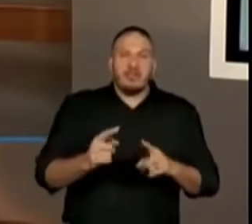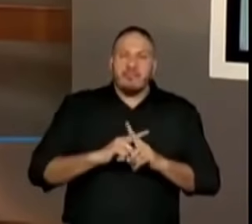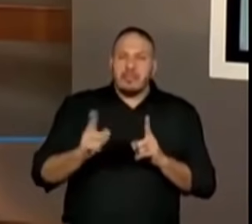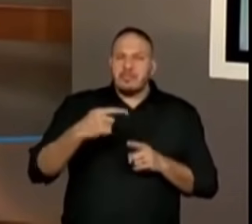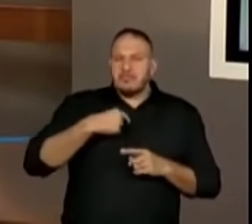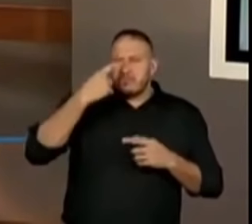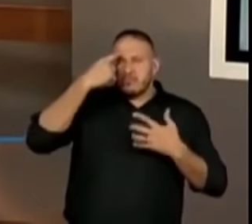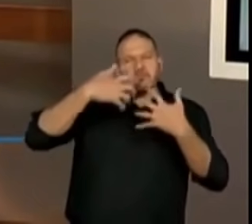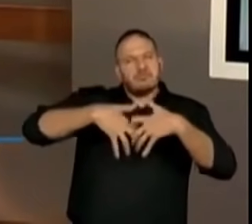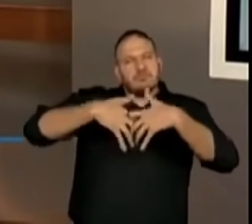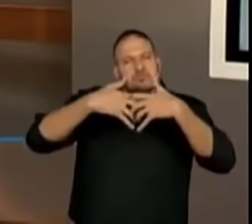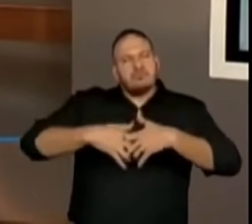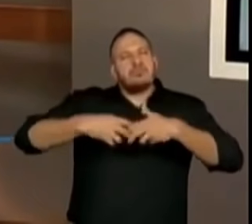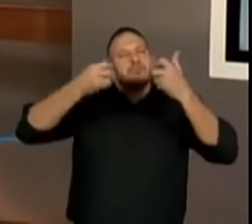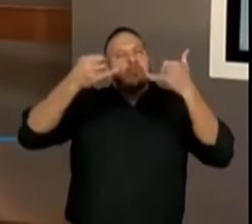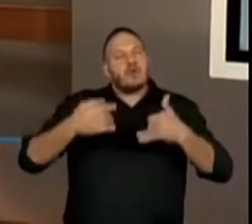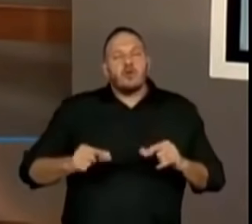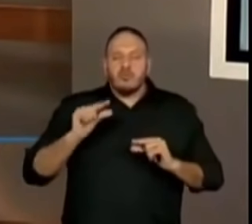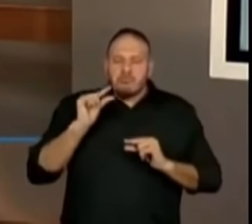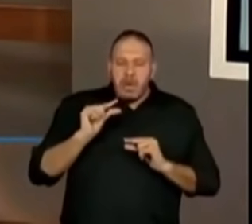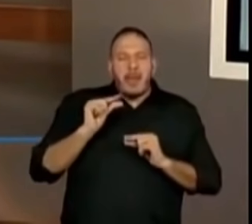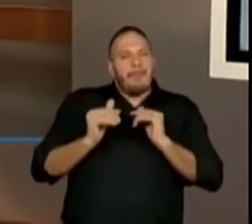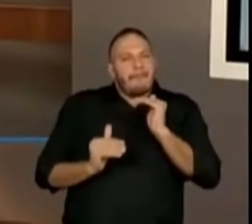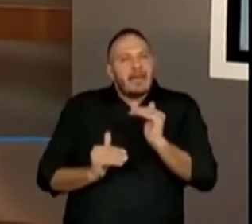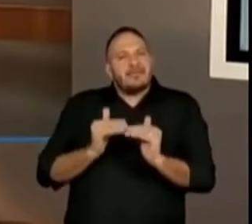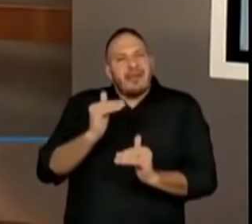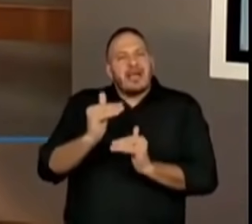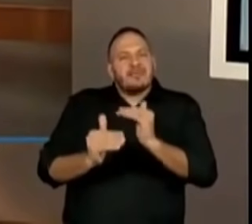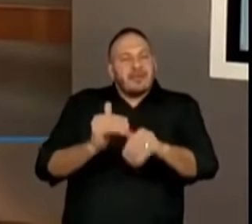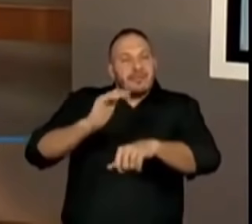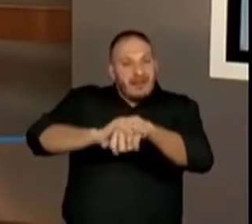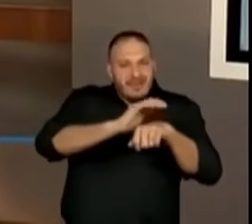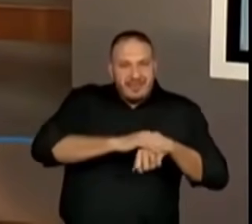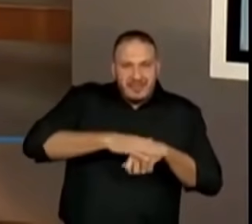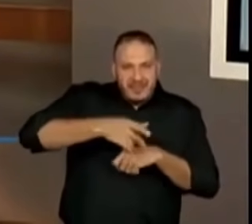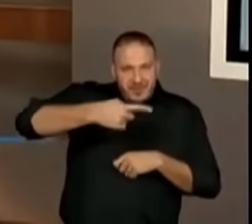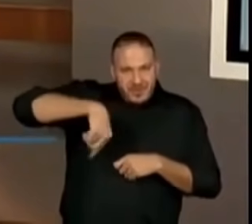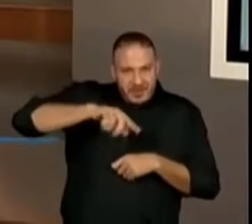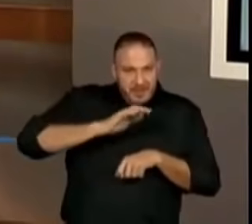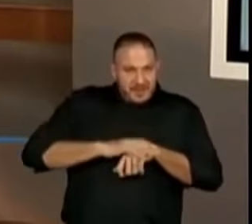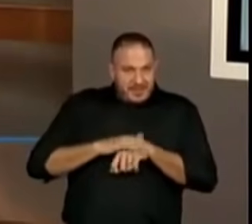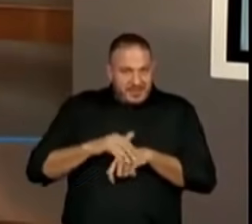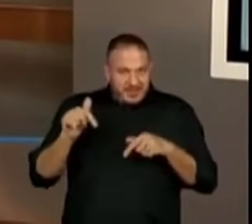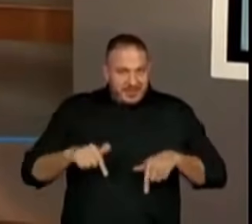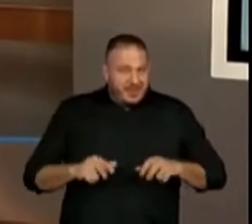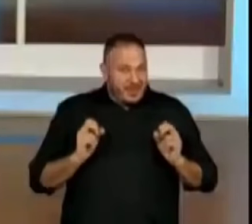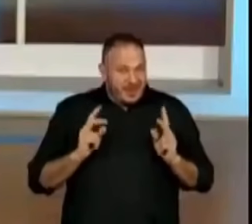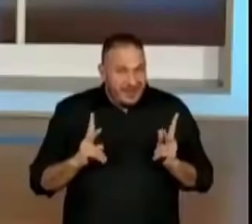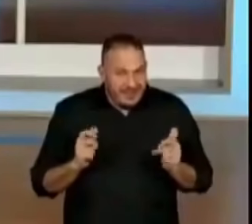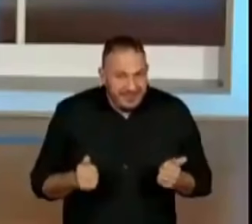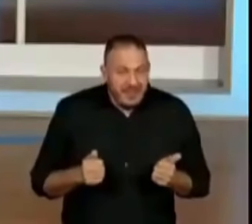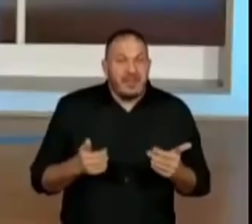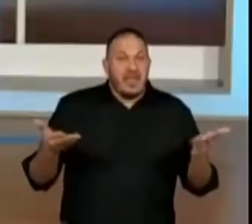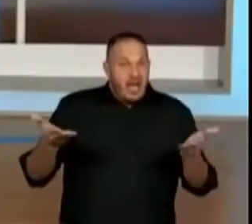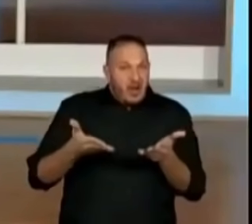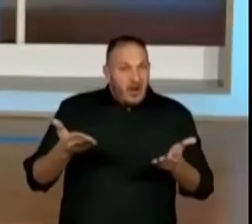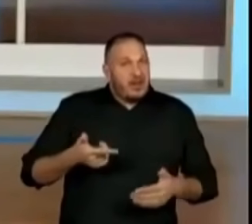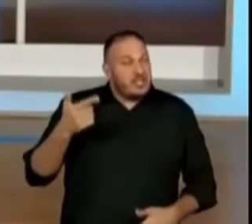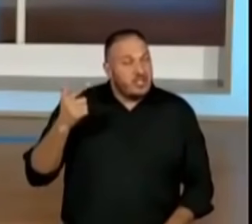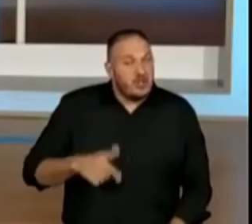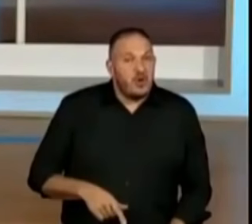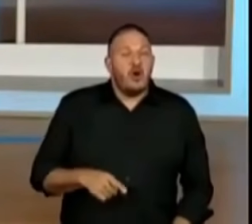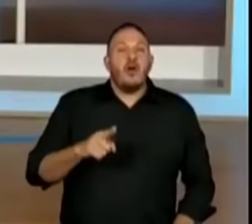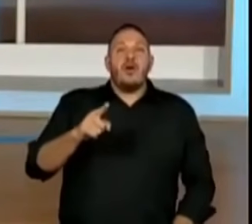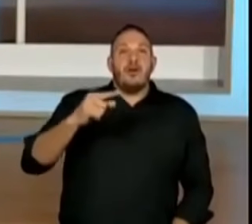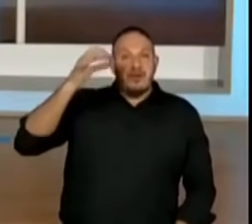bem explicadinho, passo a passo, para você entender o que eu estava fazendo aqui, certo? E aí, vamos lá. Ó, a professora